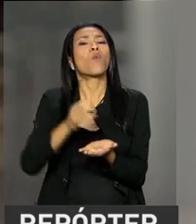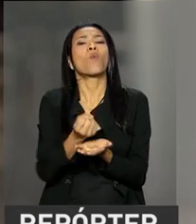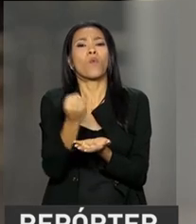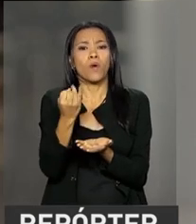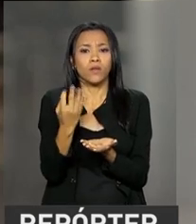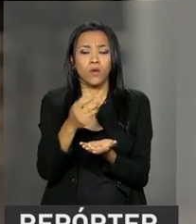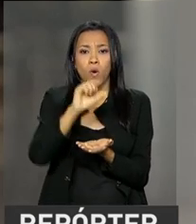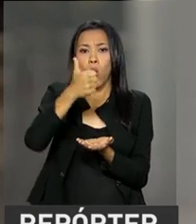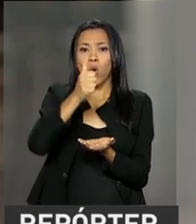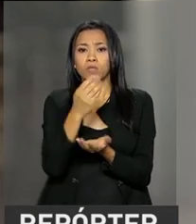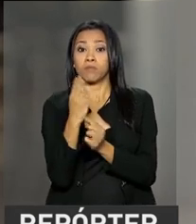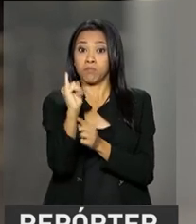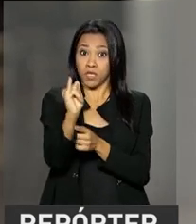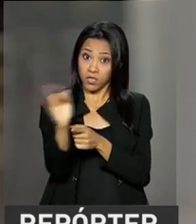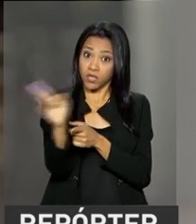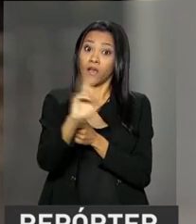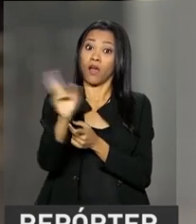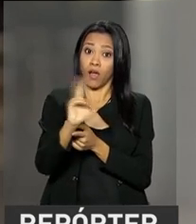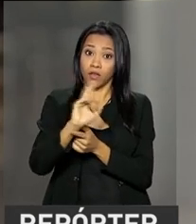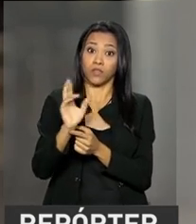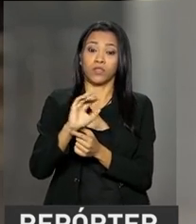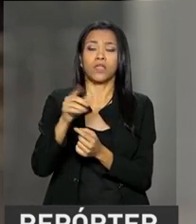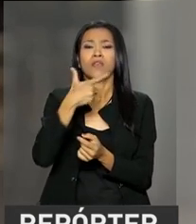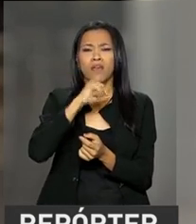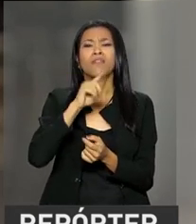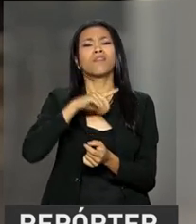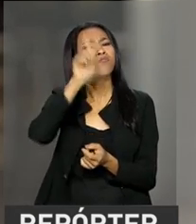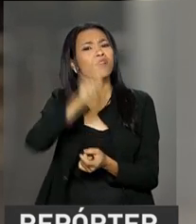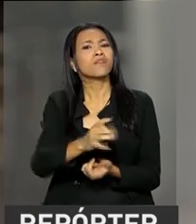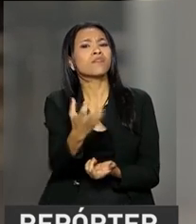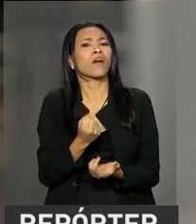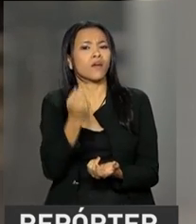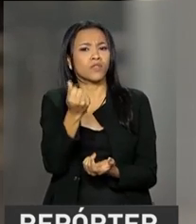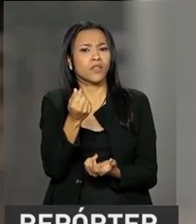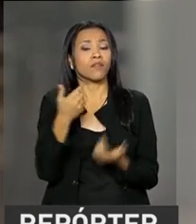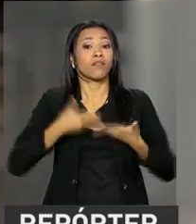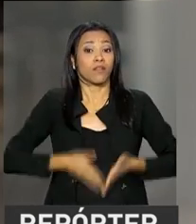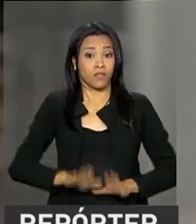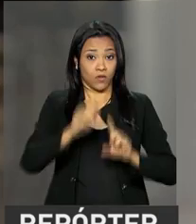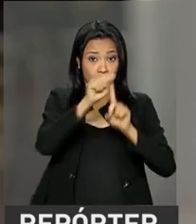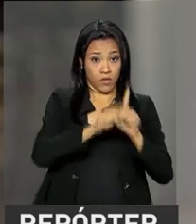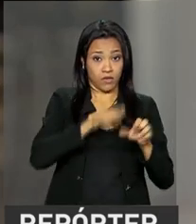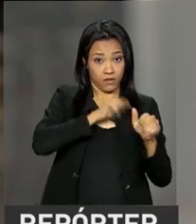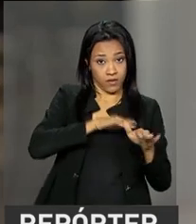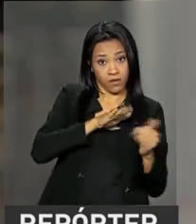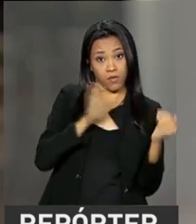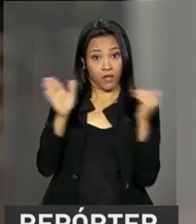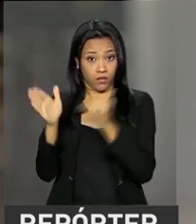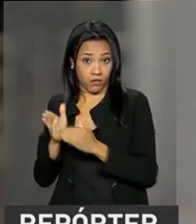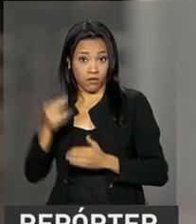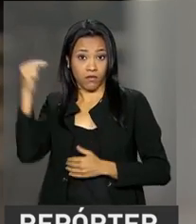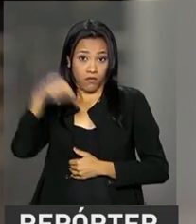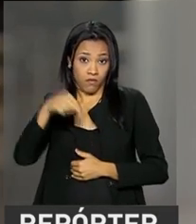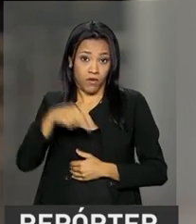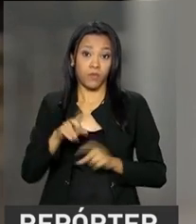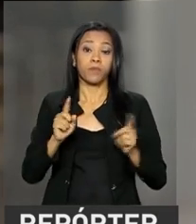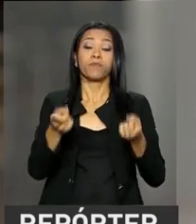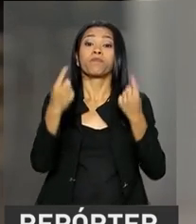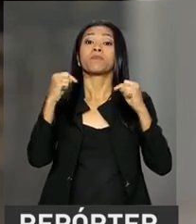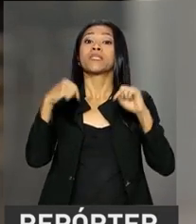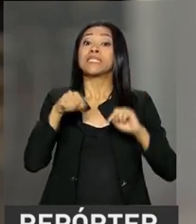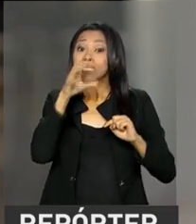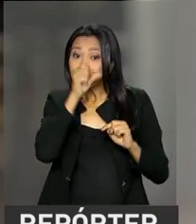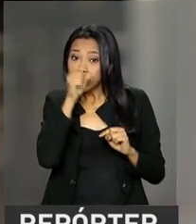deais dessa vez tem direito ao saque os trabalhadores nascidos entre Setembro e Novembro no sábado houve